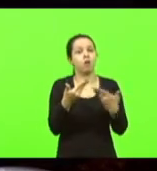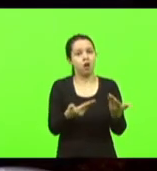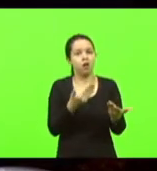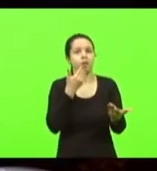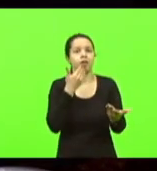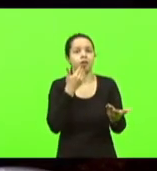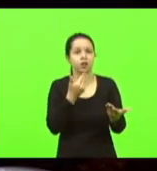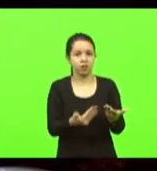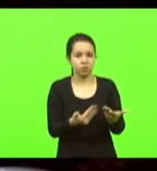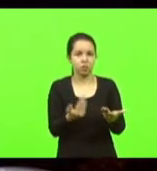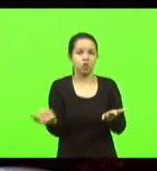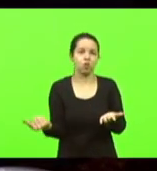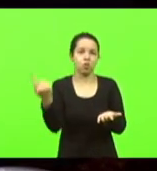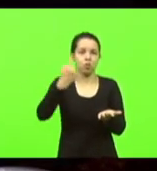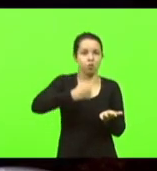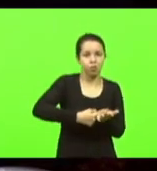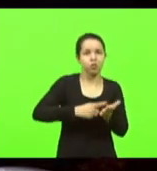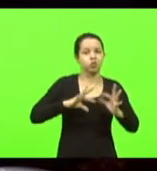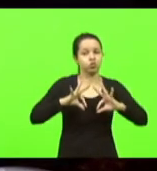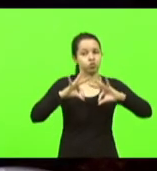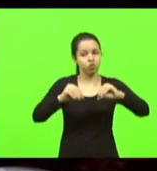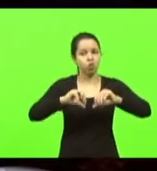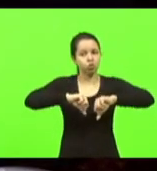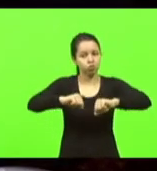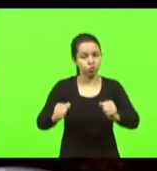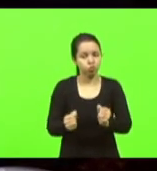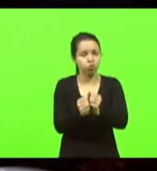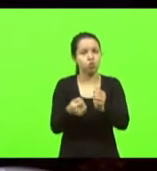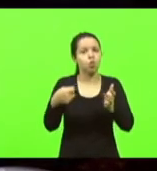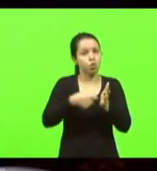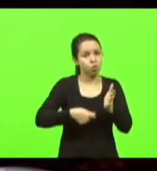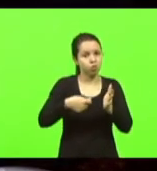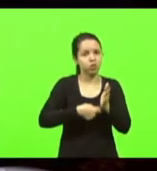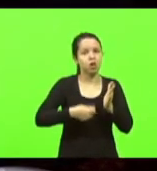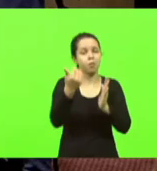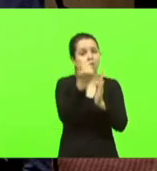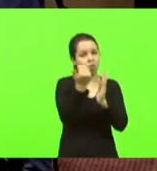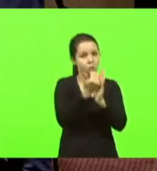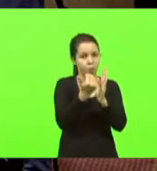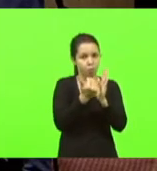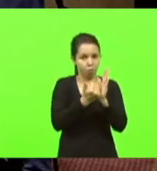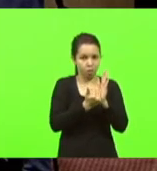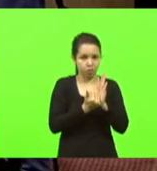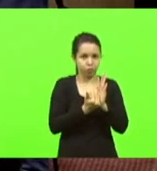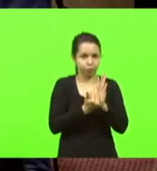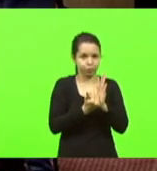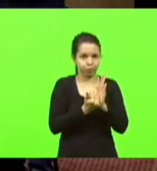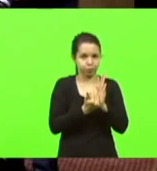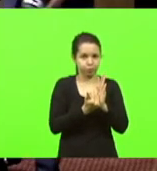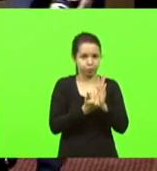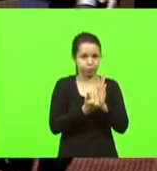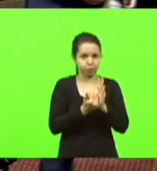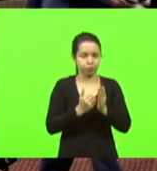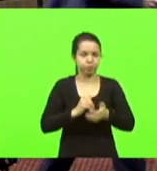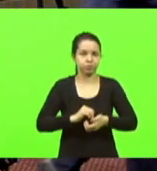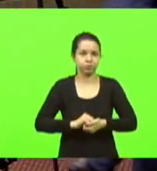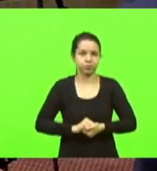com o compromisso de todos juntos lutarmos pelo um plano